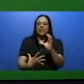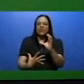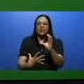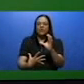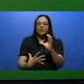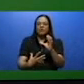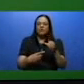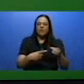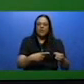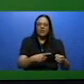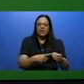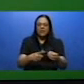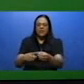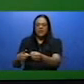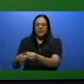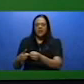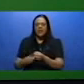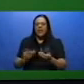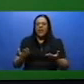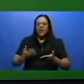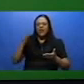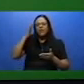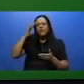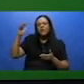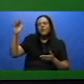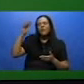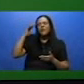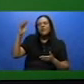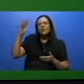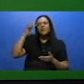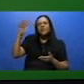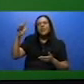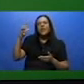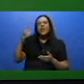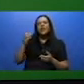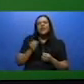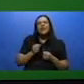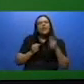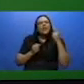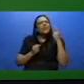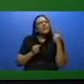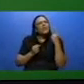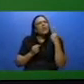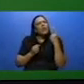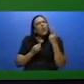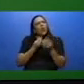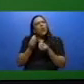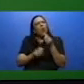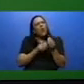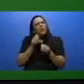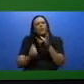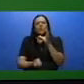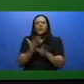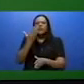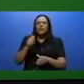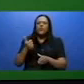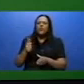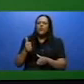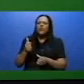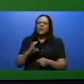pelo tempo e saber como elas surgiram? Já parou para pensar como surgiu as primeiras cidades? Na